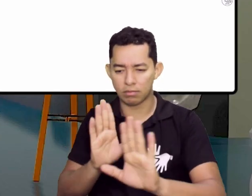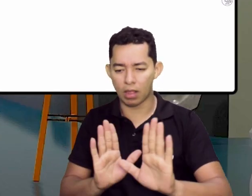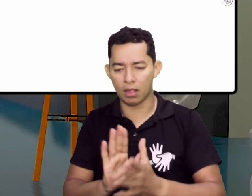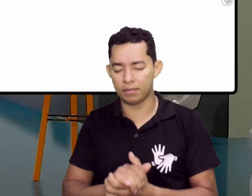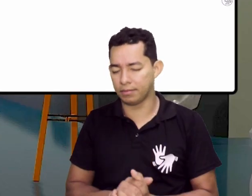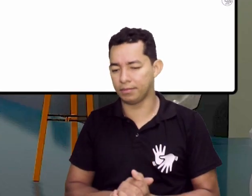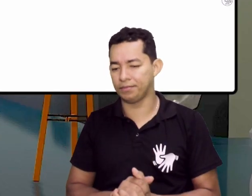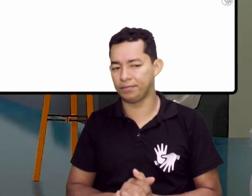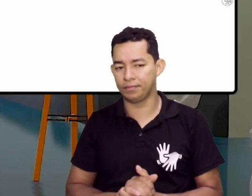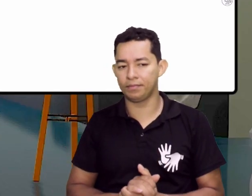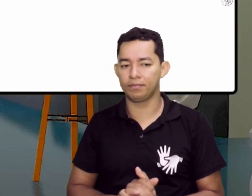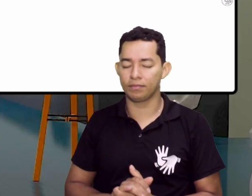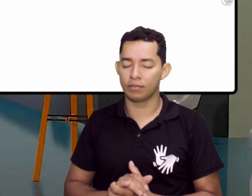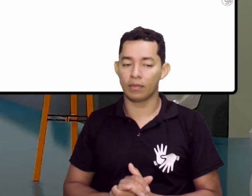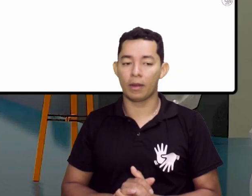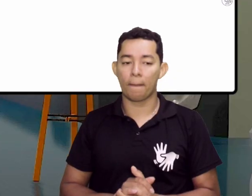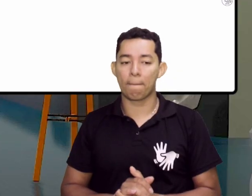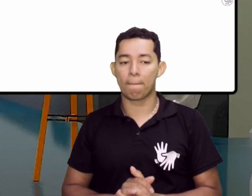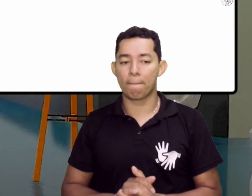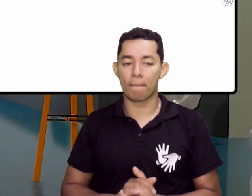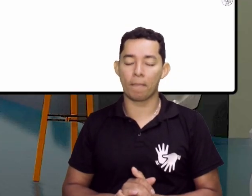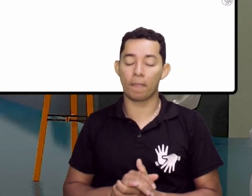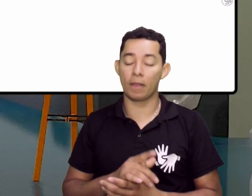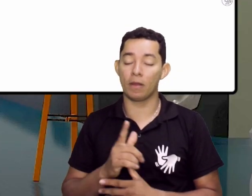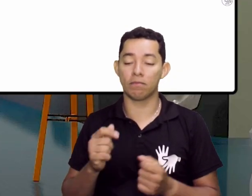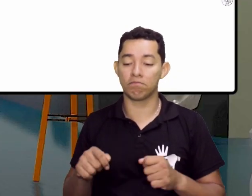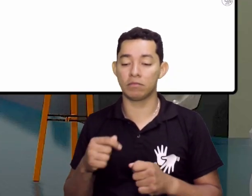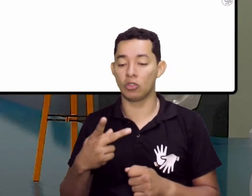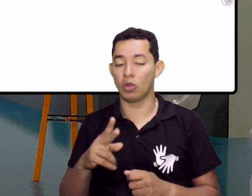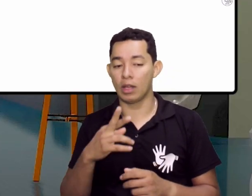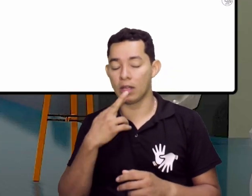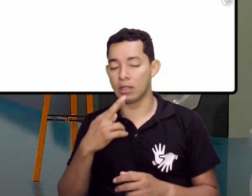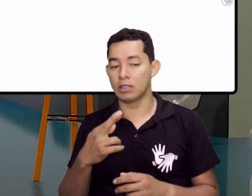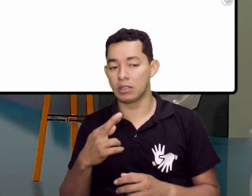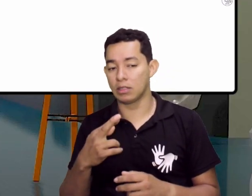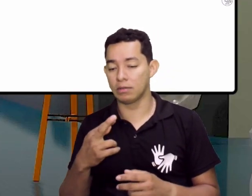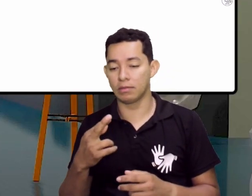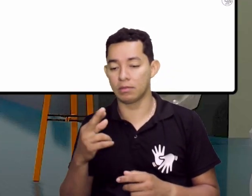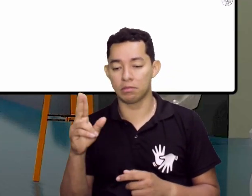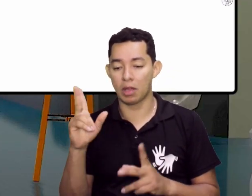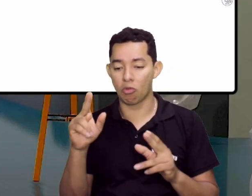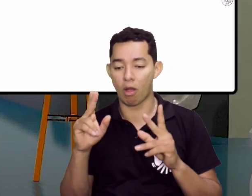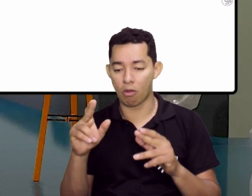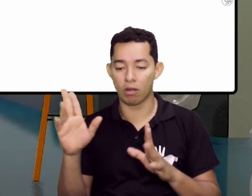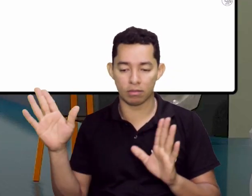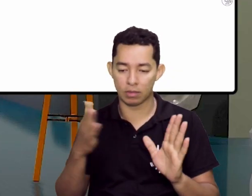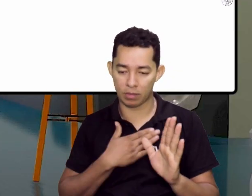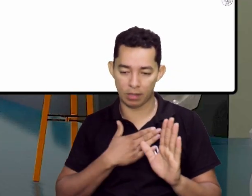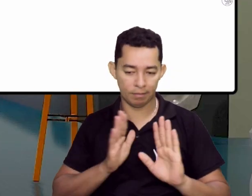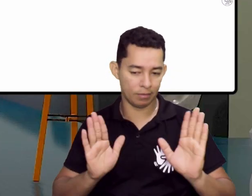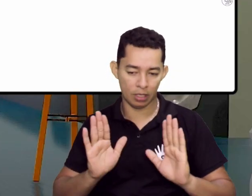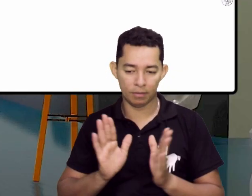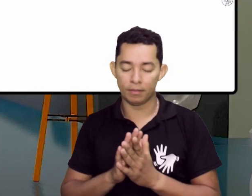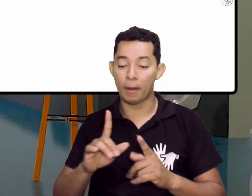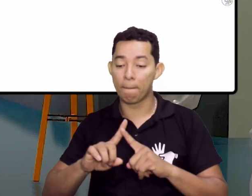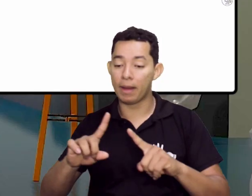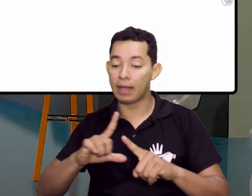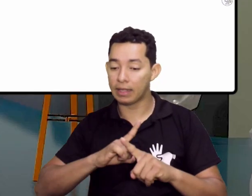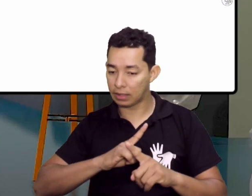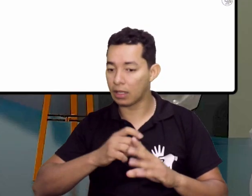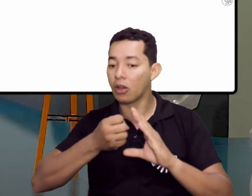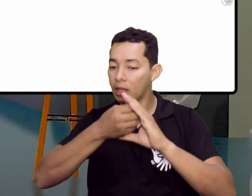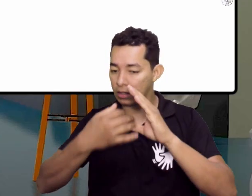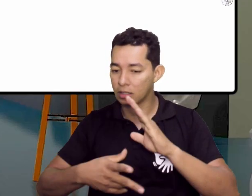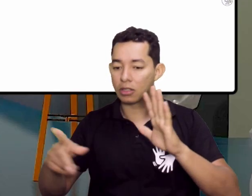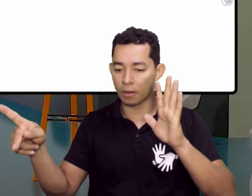escrever, não será necessário que a sua resposta seja essa daí, mas que tem alguns elementos